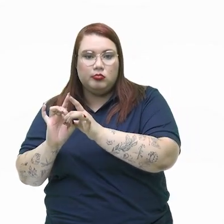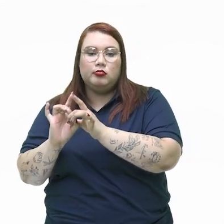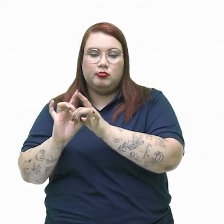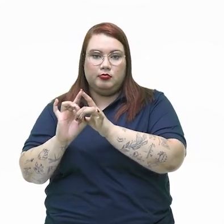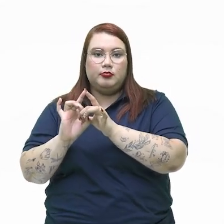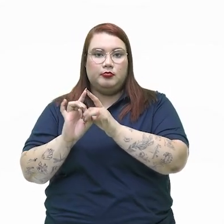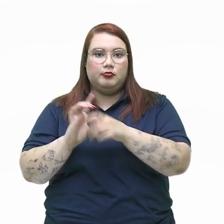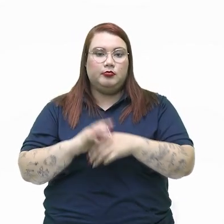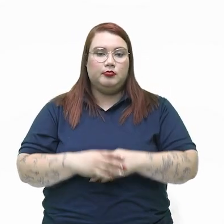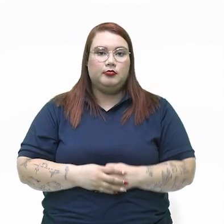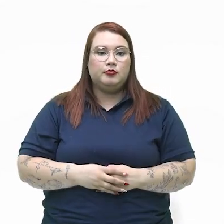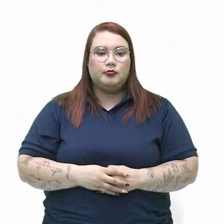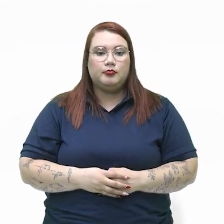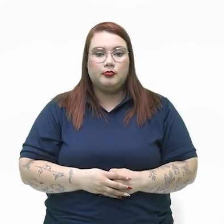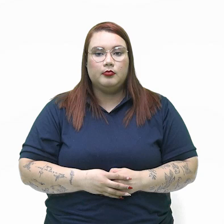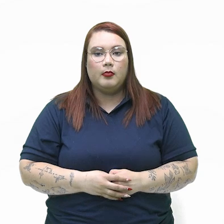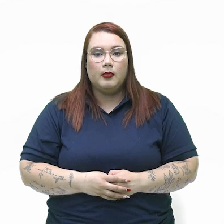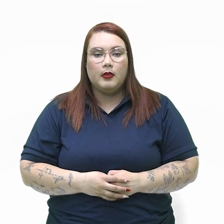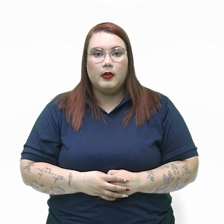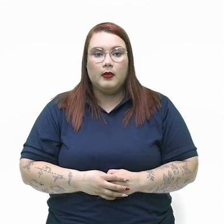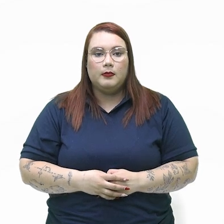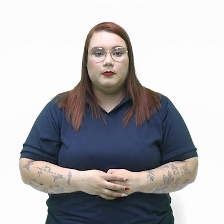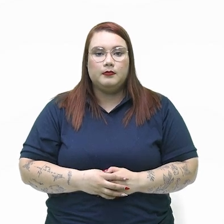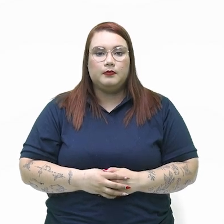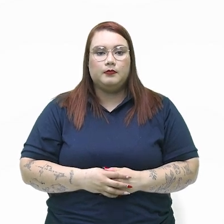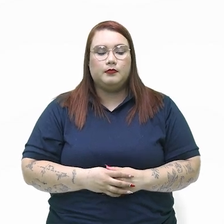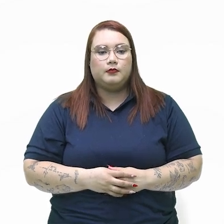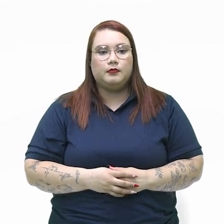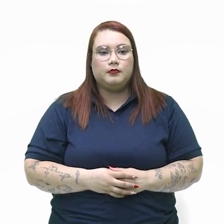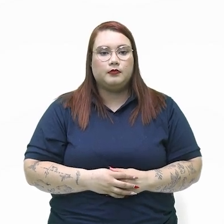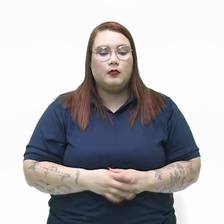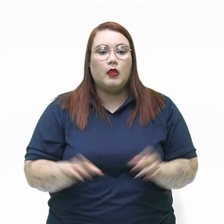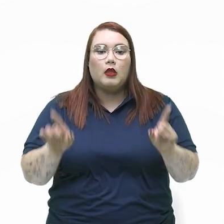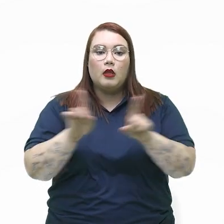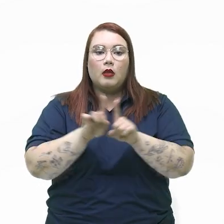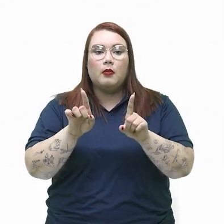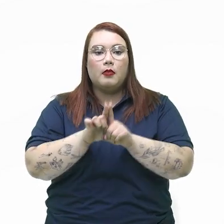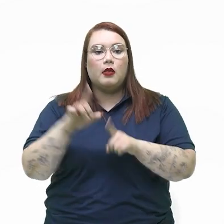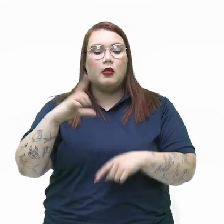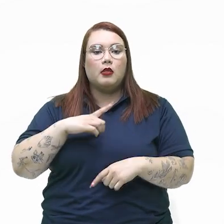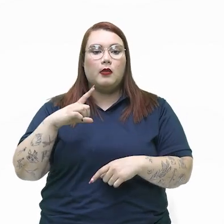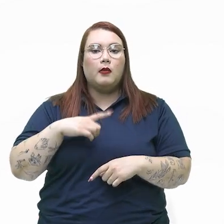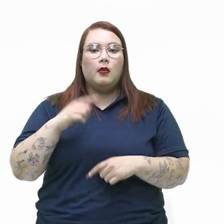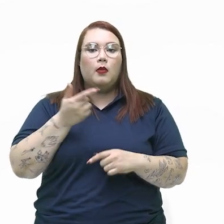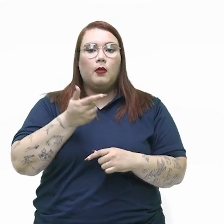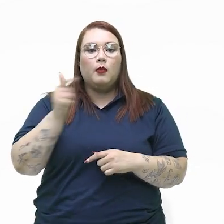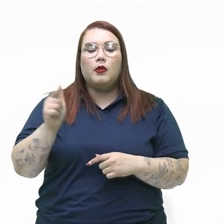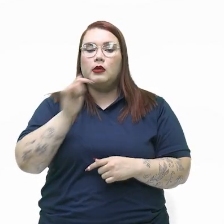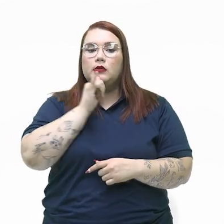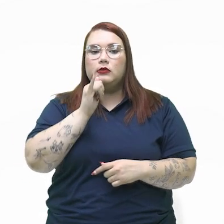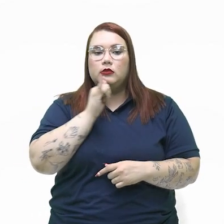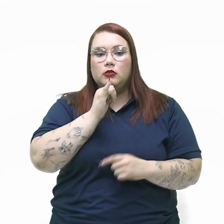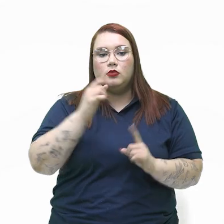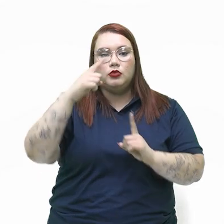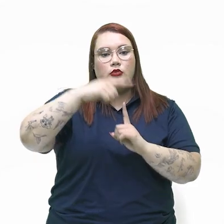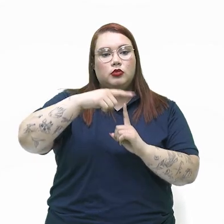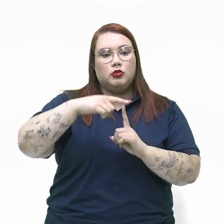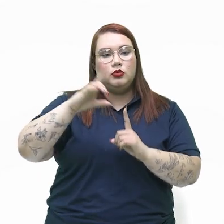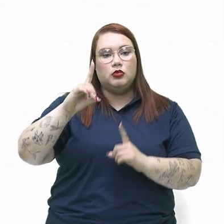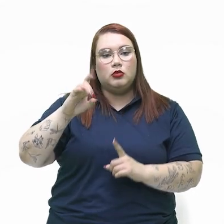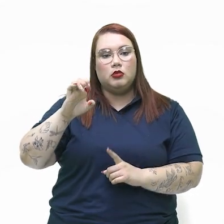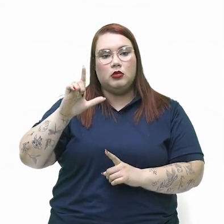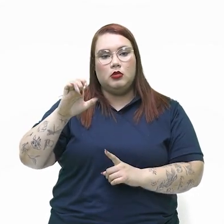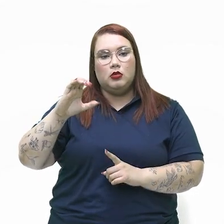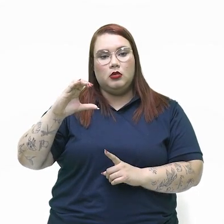são unidas formando um anel. Mas temos também outros exemplos de deleção, como a síndrome